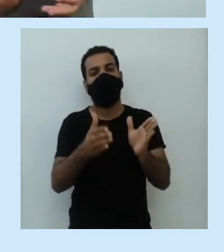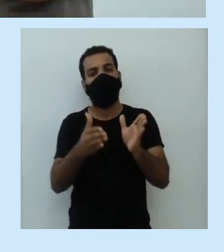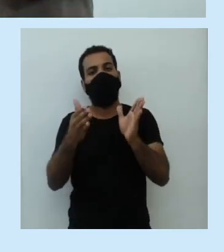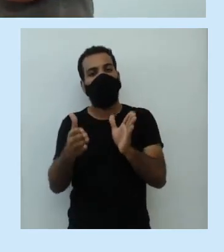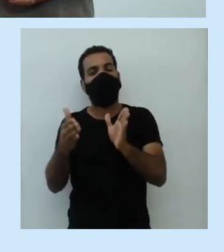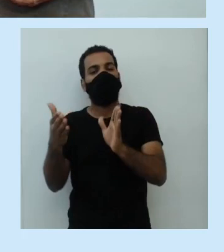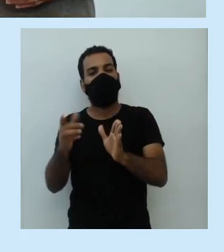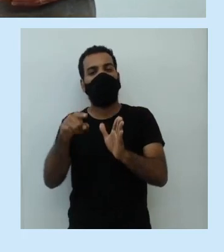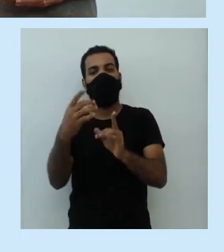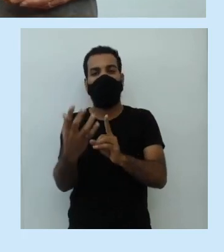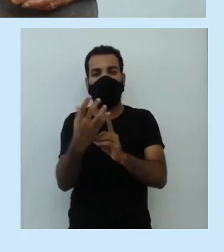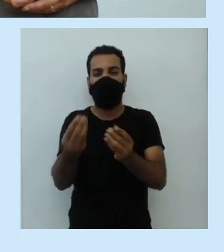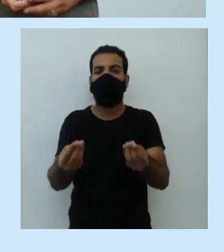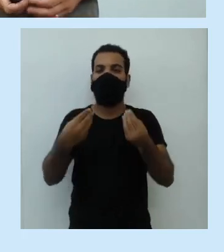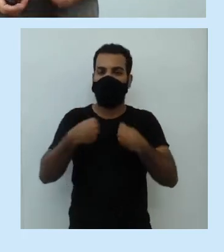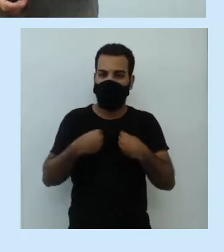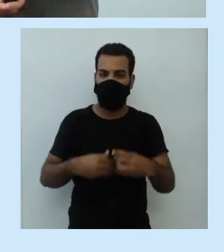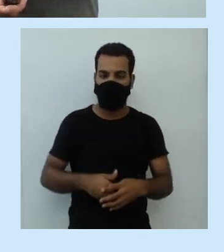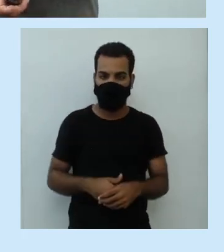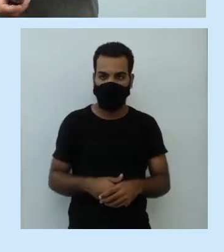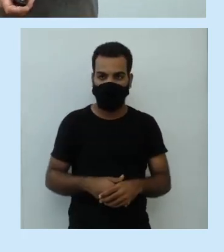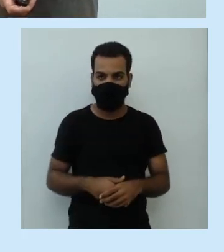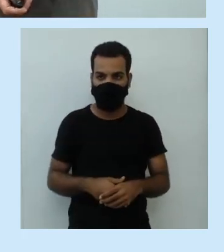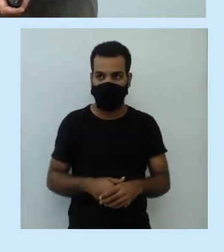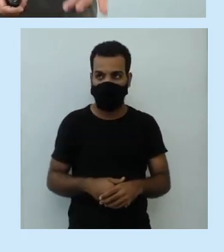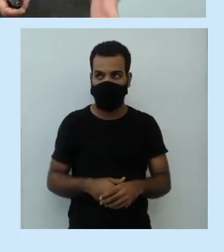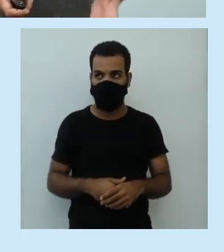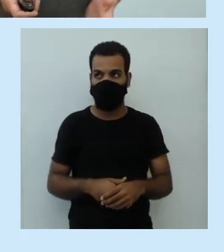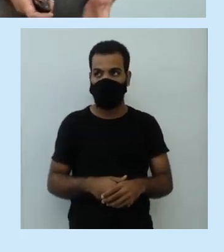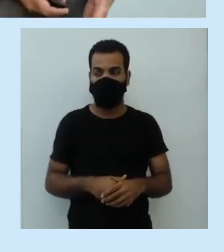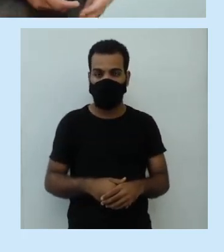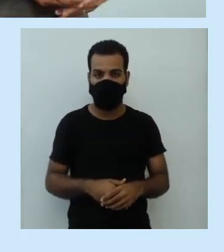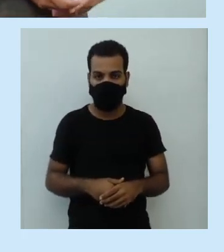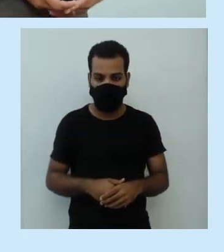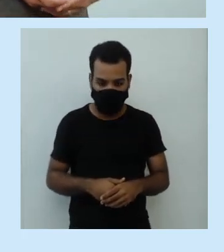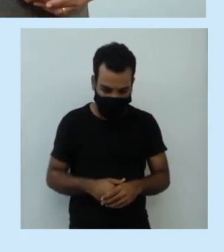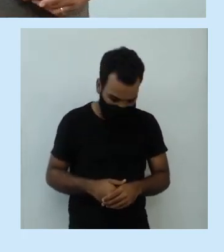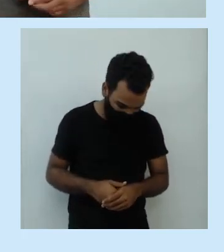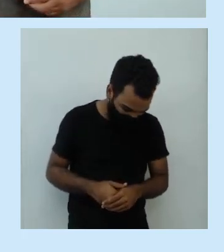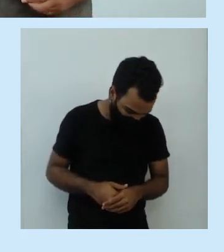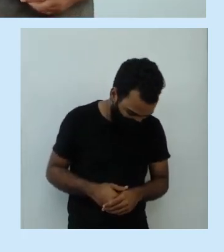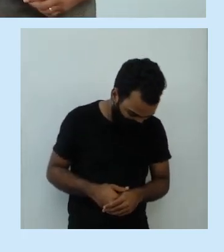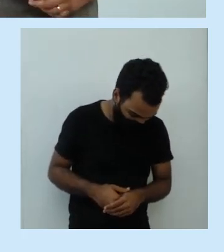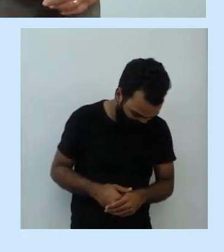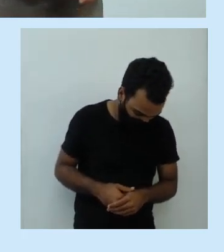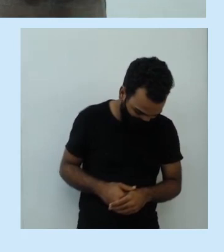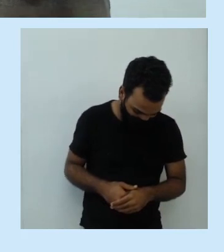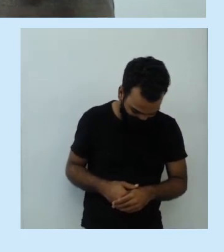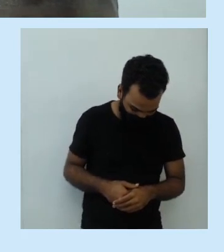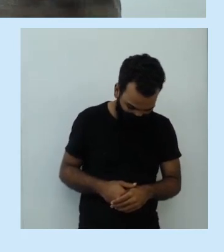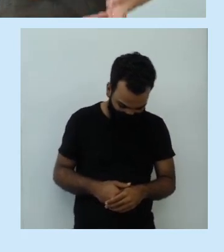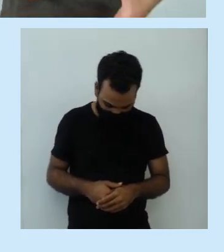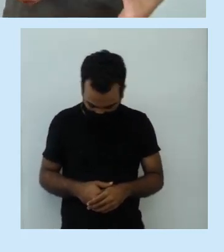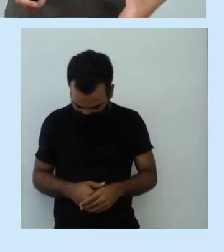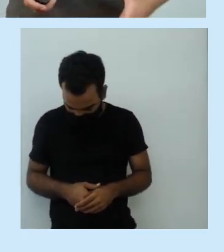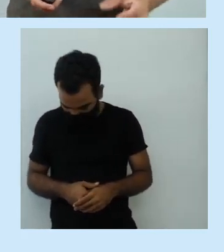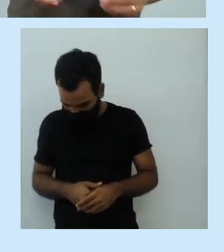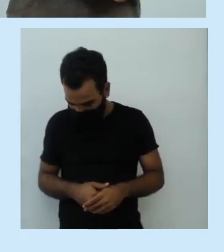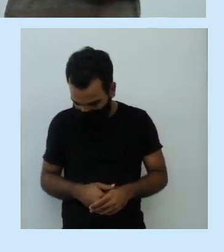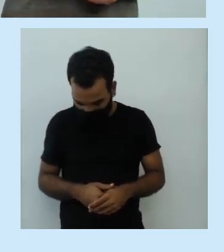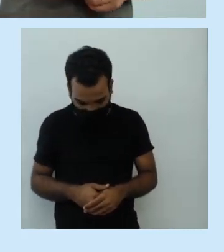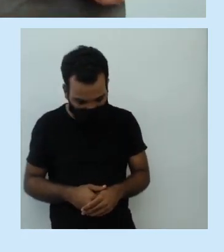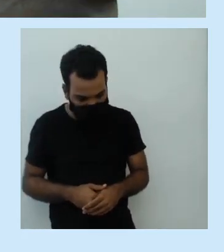mídia oferta, tá certo? E continuando aqui na questão desse texto, essas